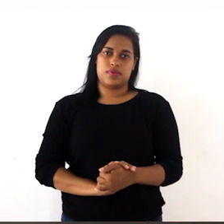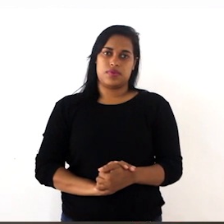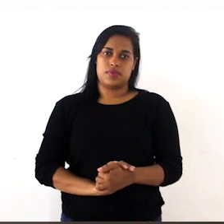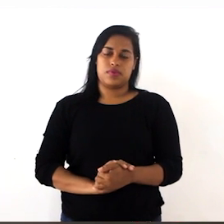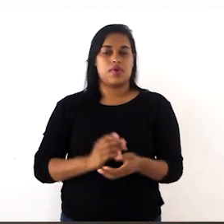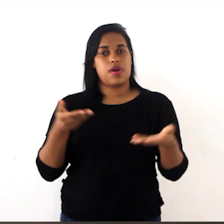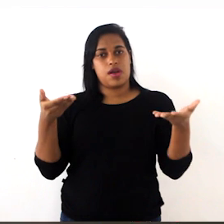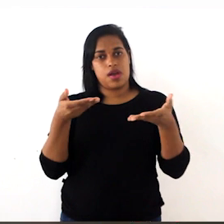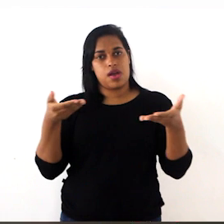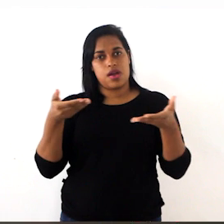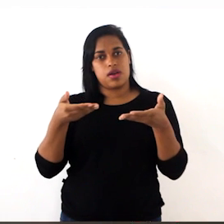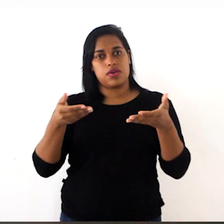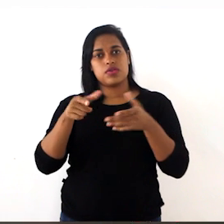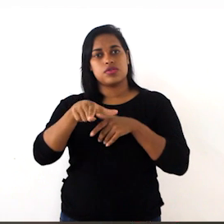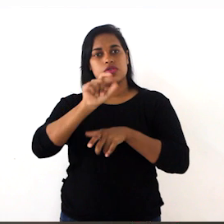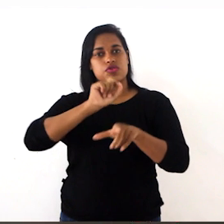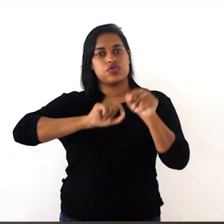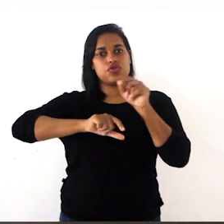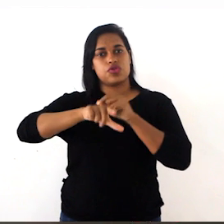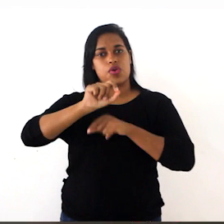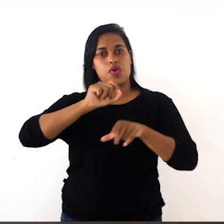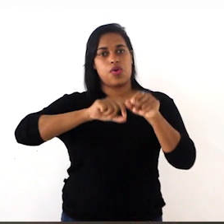Vamos definir o método